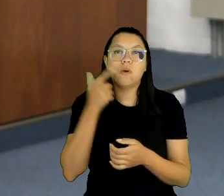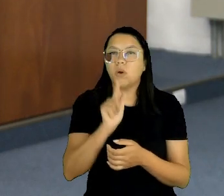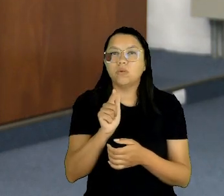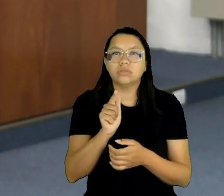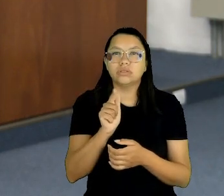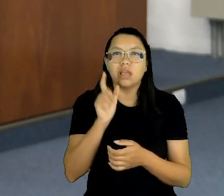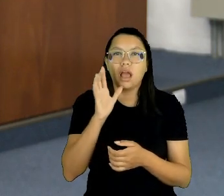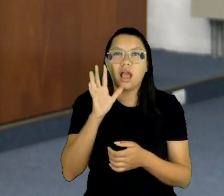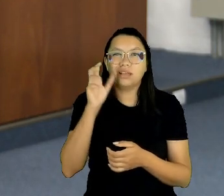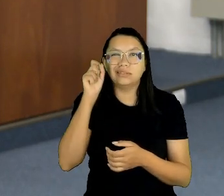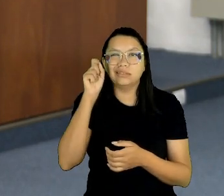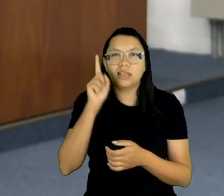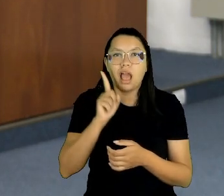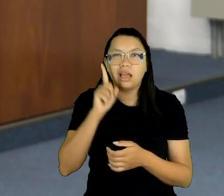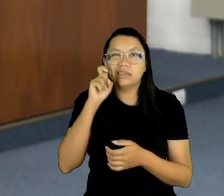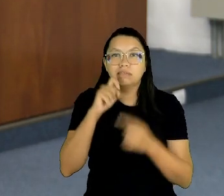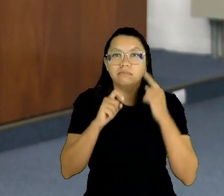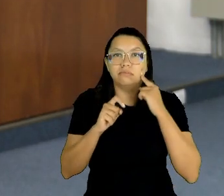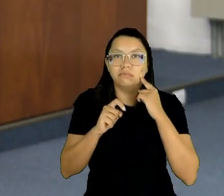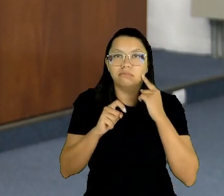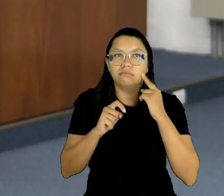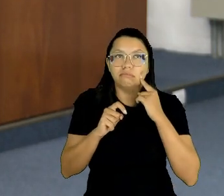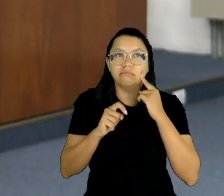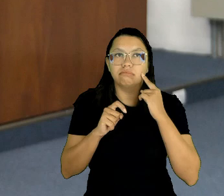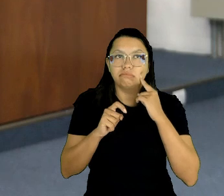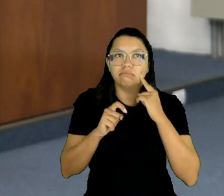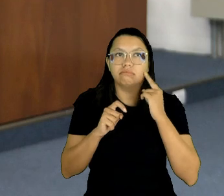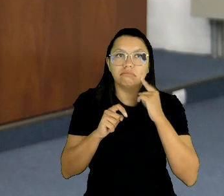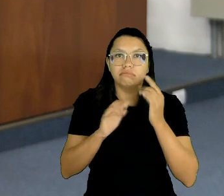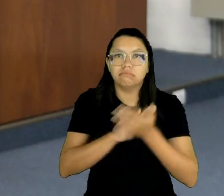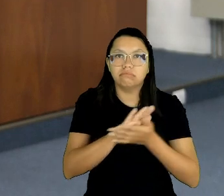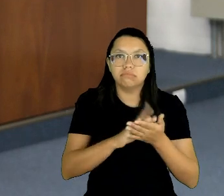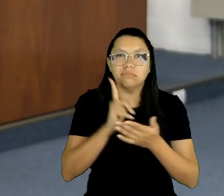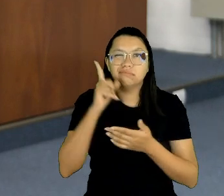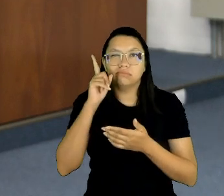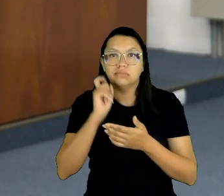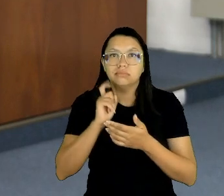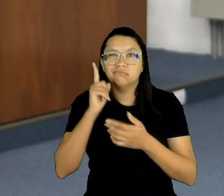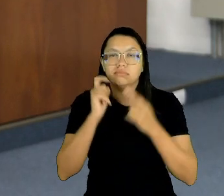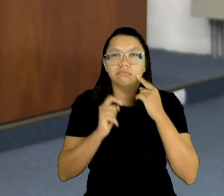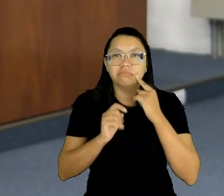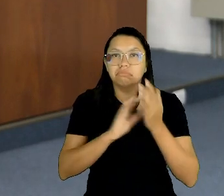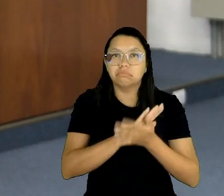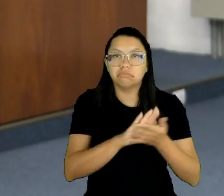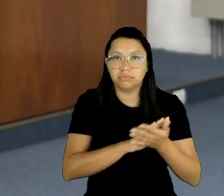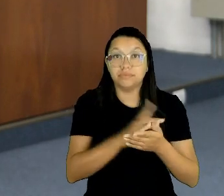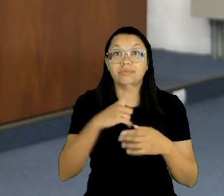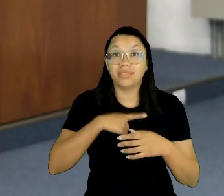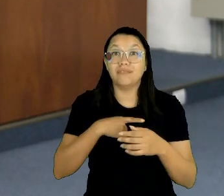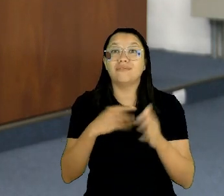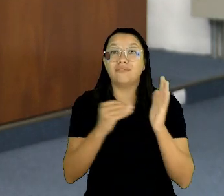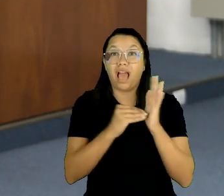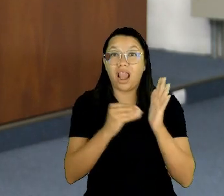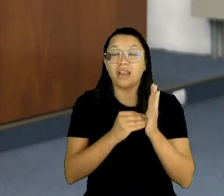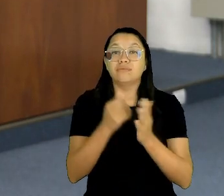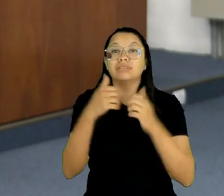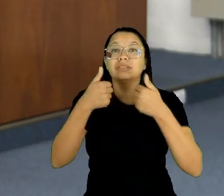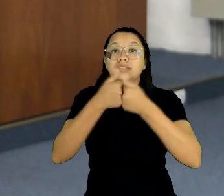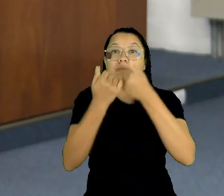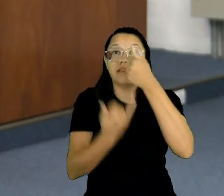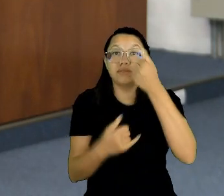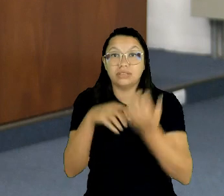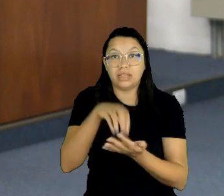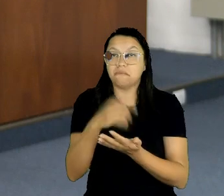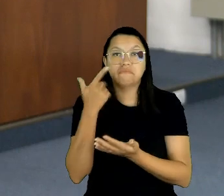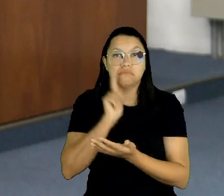ausência de rugas, porque ele consegue contrair um lado do rosto, mas o outro teve essa falha de sangue no sistema nervoso central e ele não